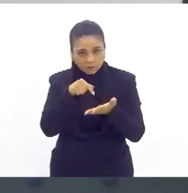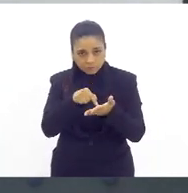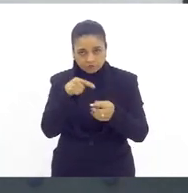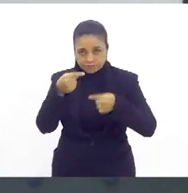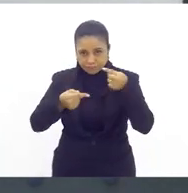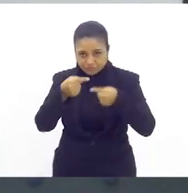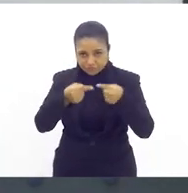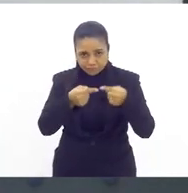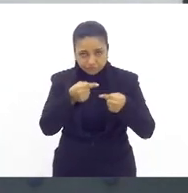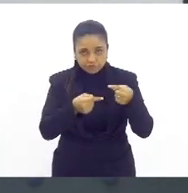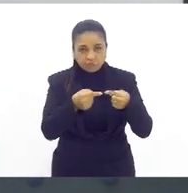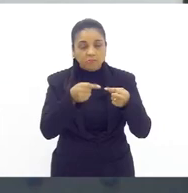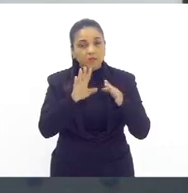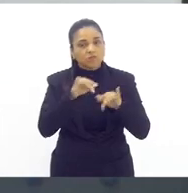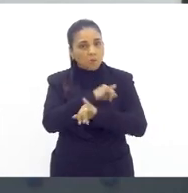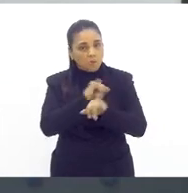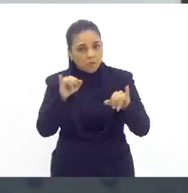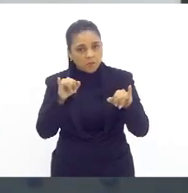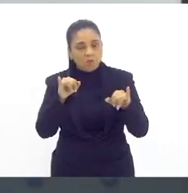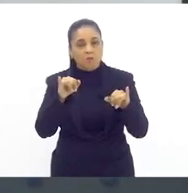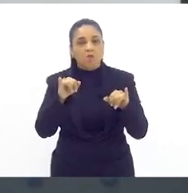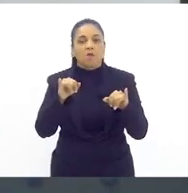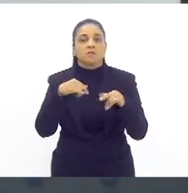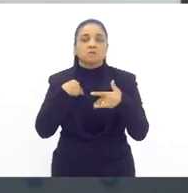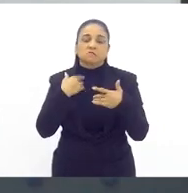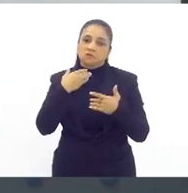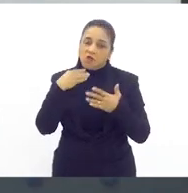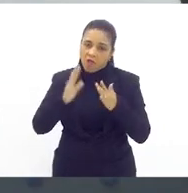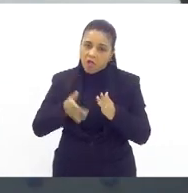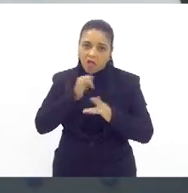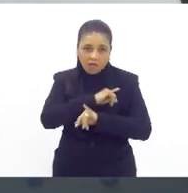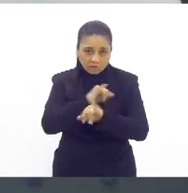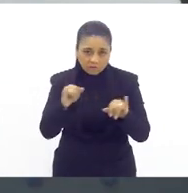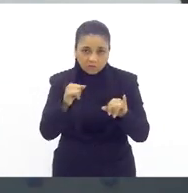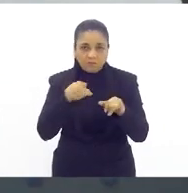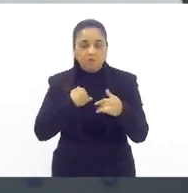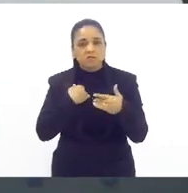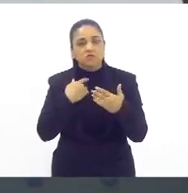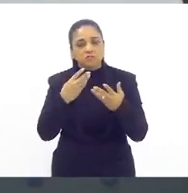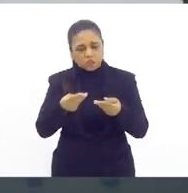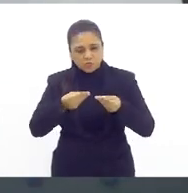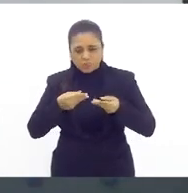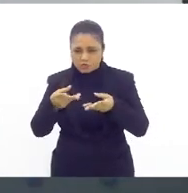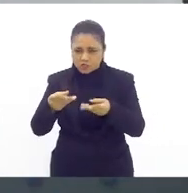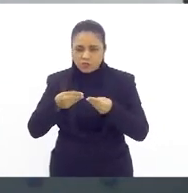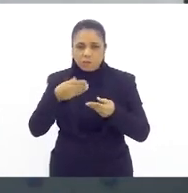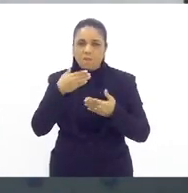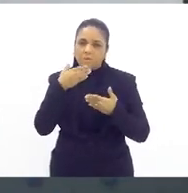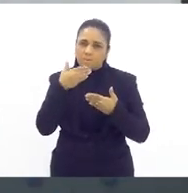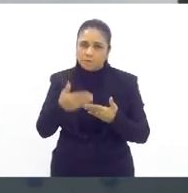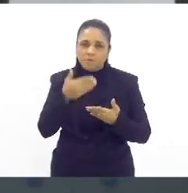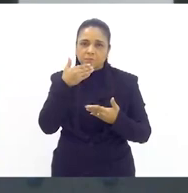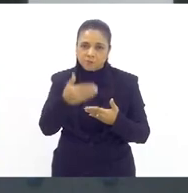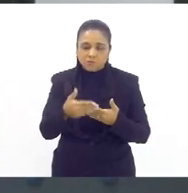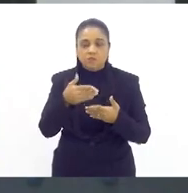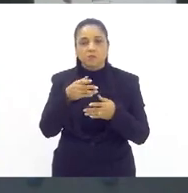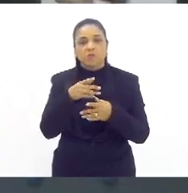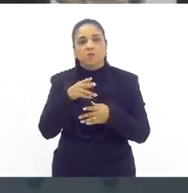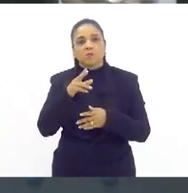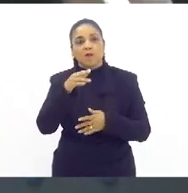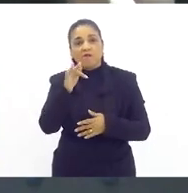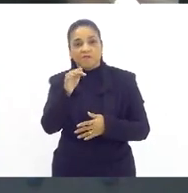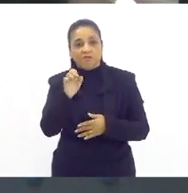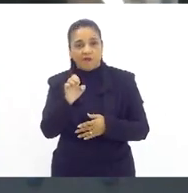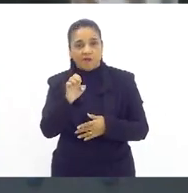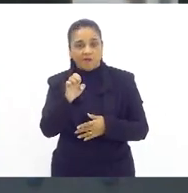como eu disse para vocês são muitas demandas que chegam todos os dias para nós referentes a Faetec e